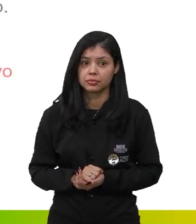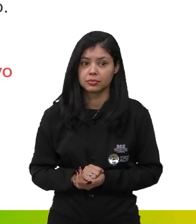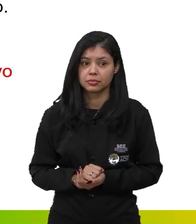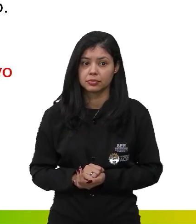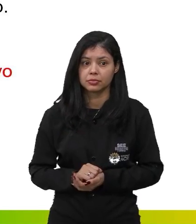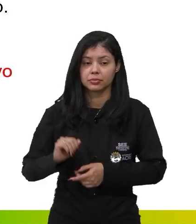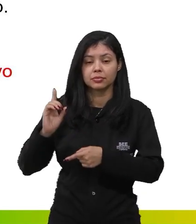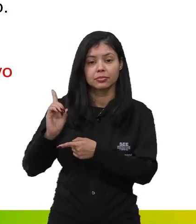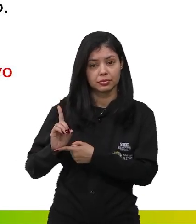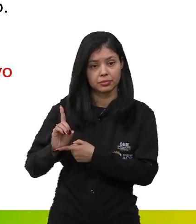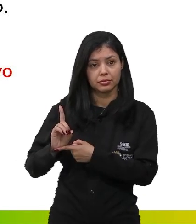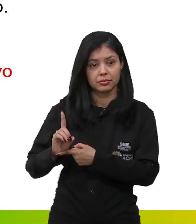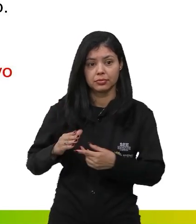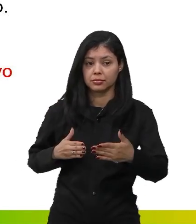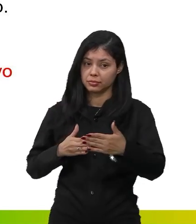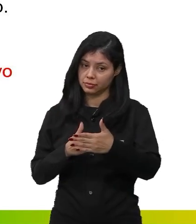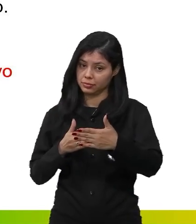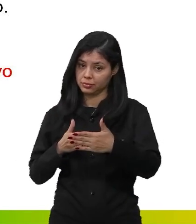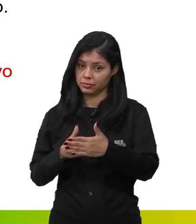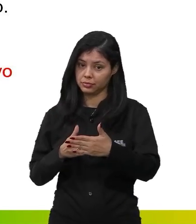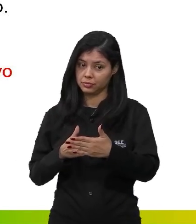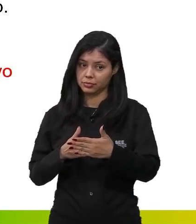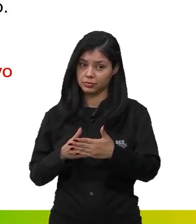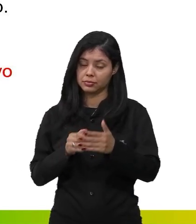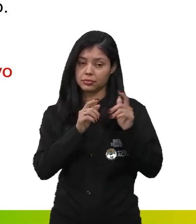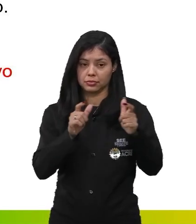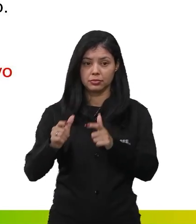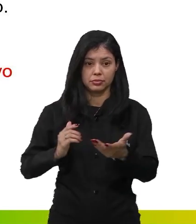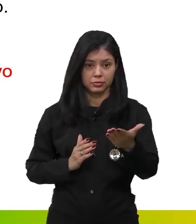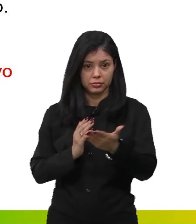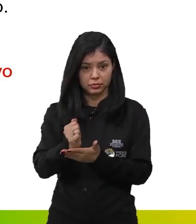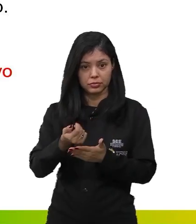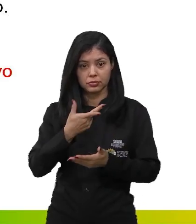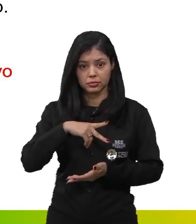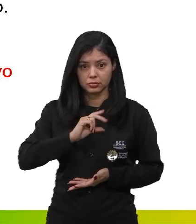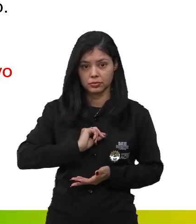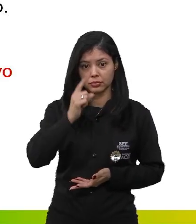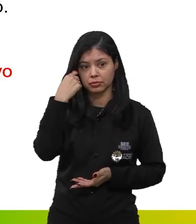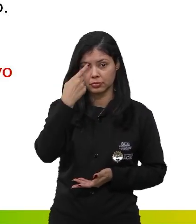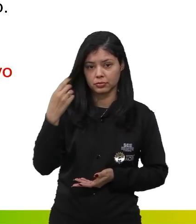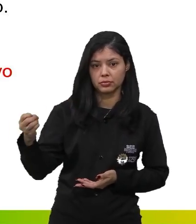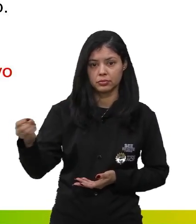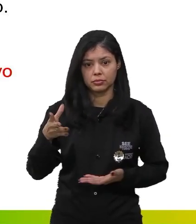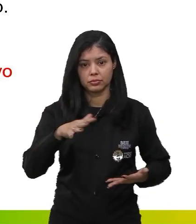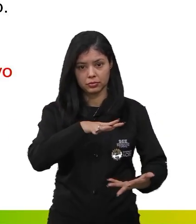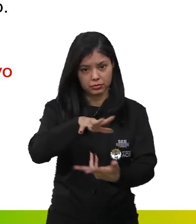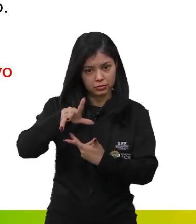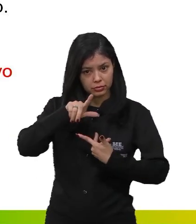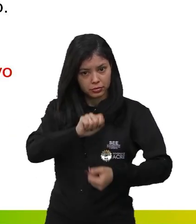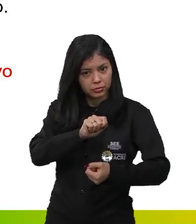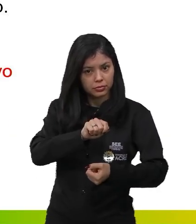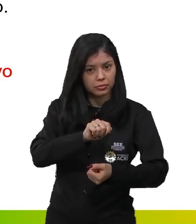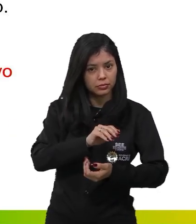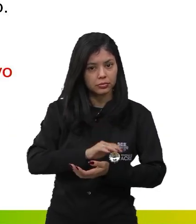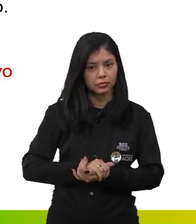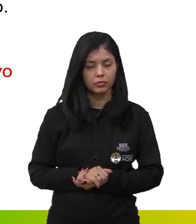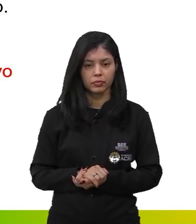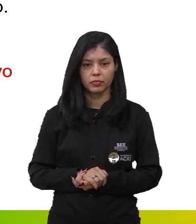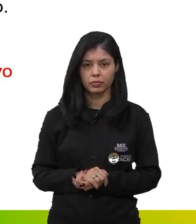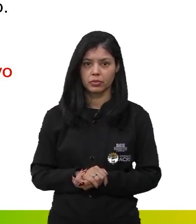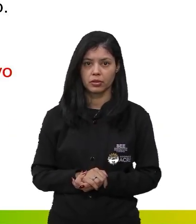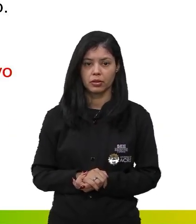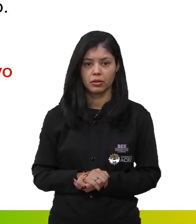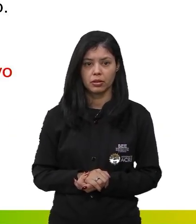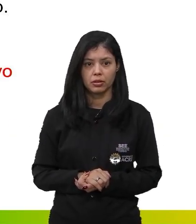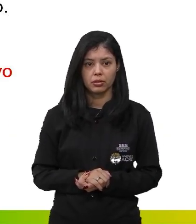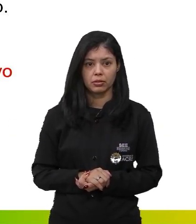é a letra D. Delimitar espaços de conquista entre Portugal e Espanha no Novo